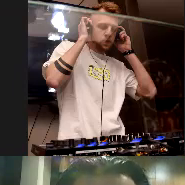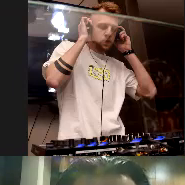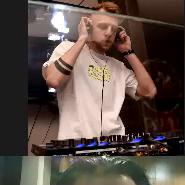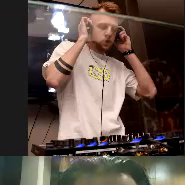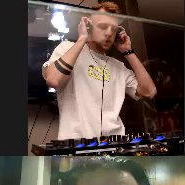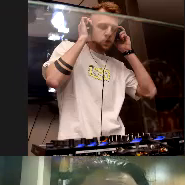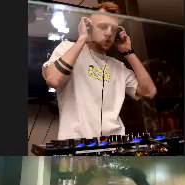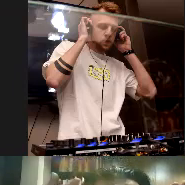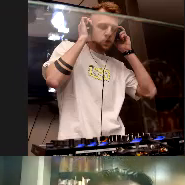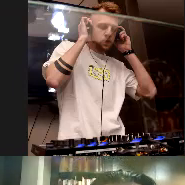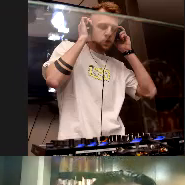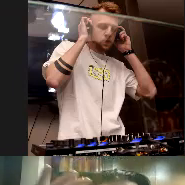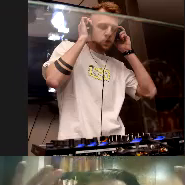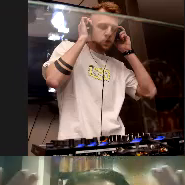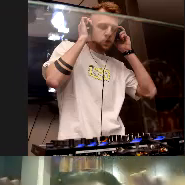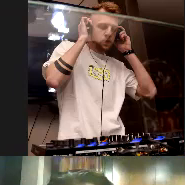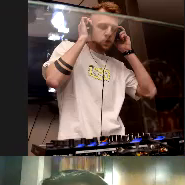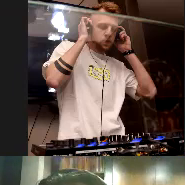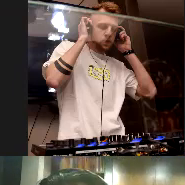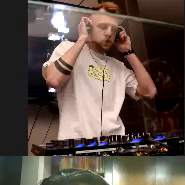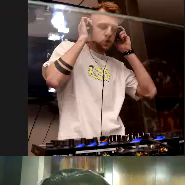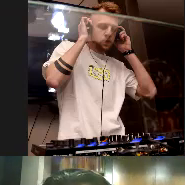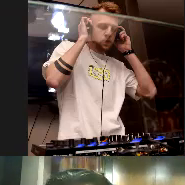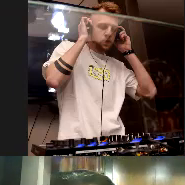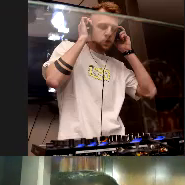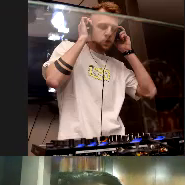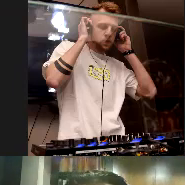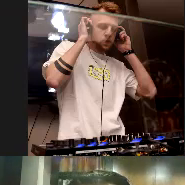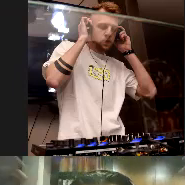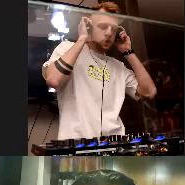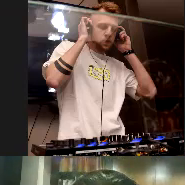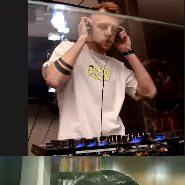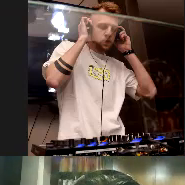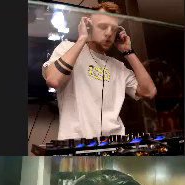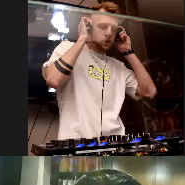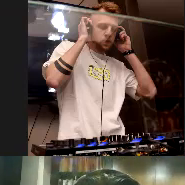Certo? Conservar melhorando. Tu vai desenvolver